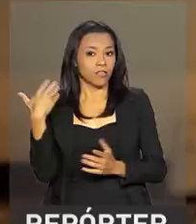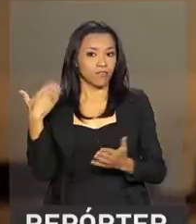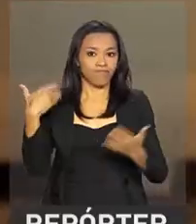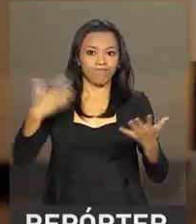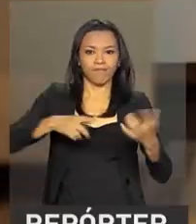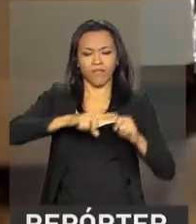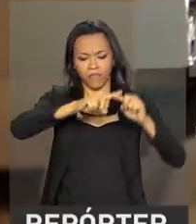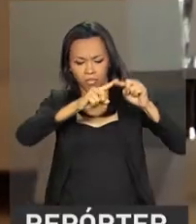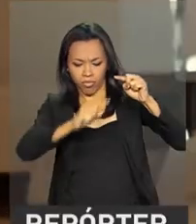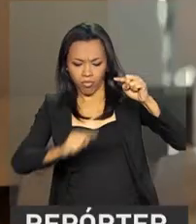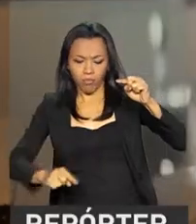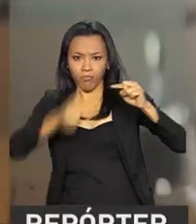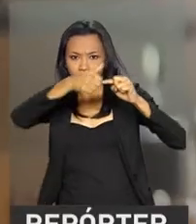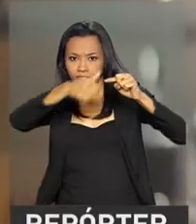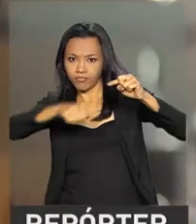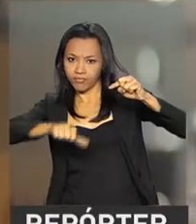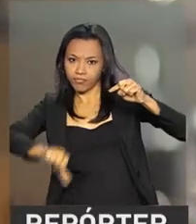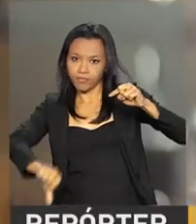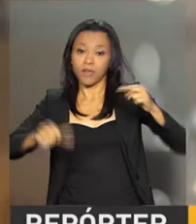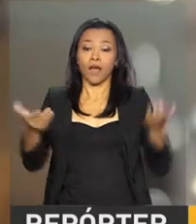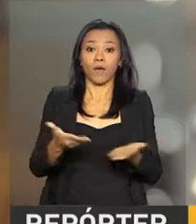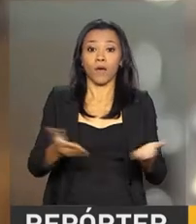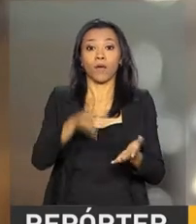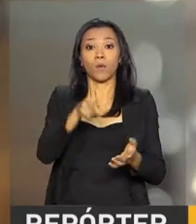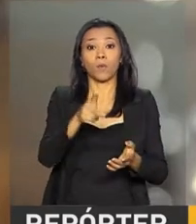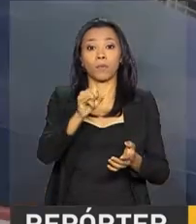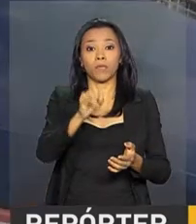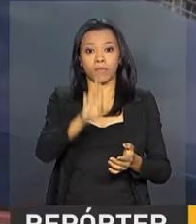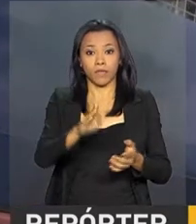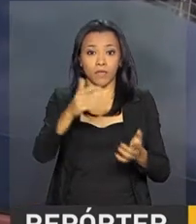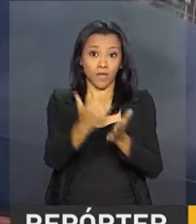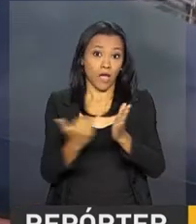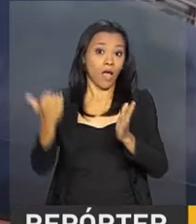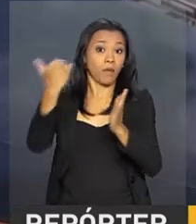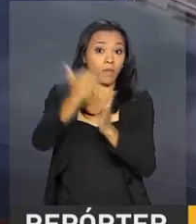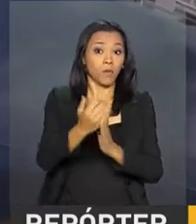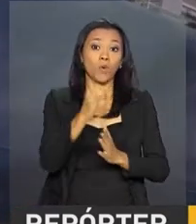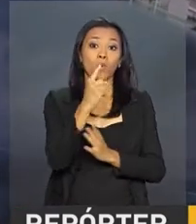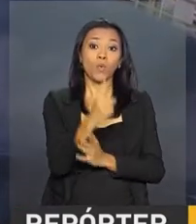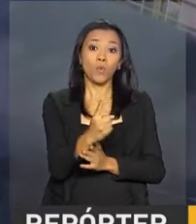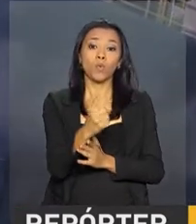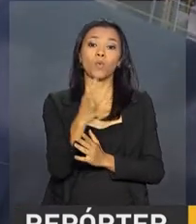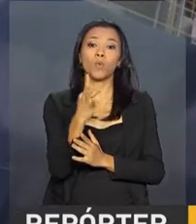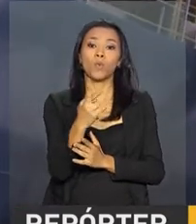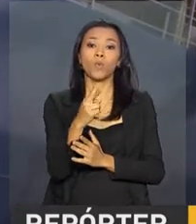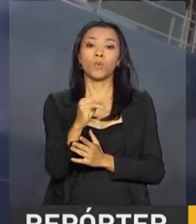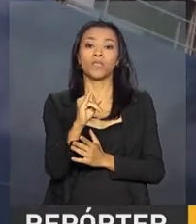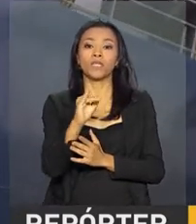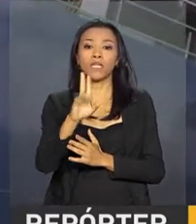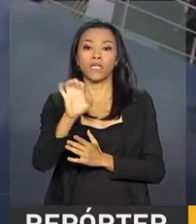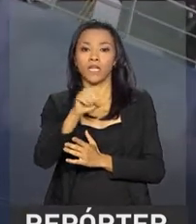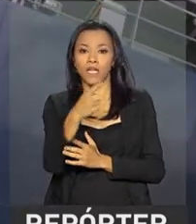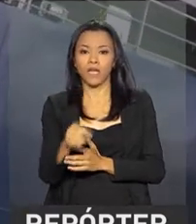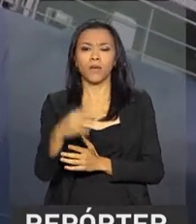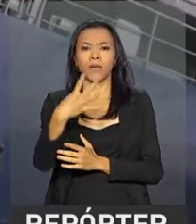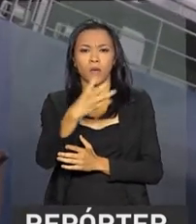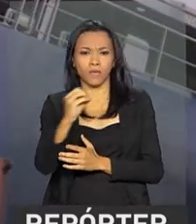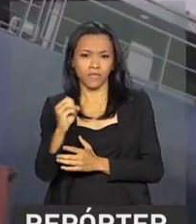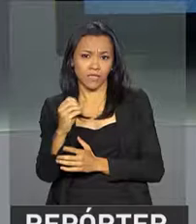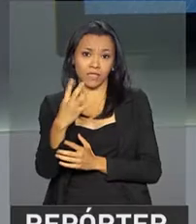em valores correntes o pib ultrapassou 1 trilhão e 640 bilhões de